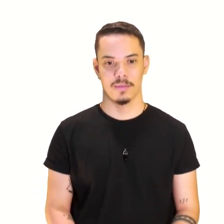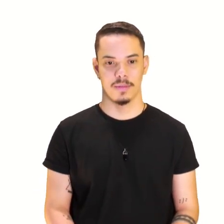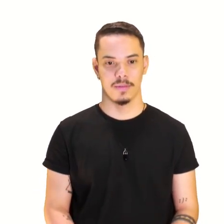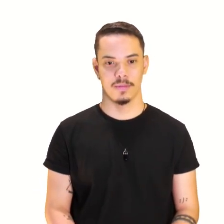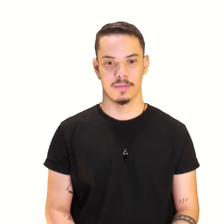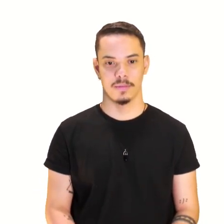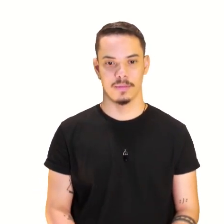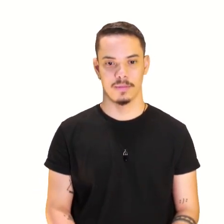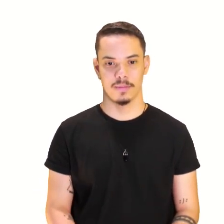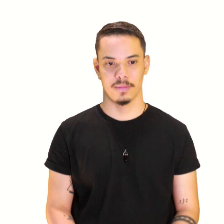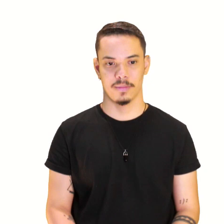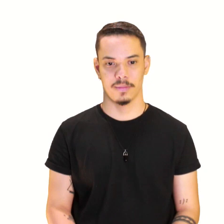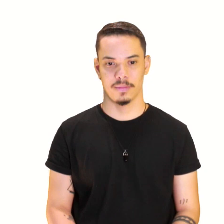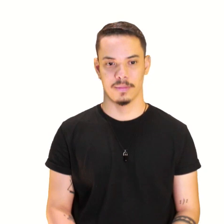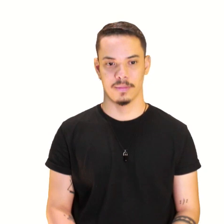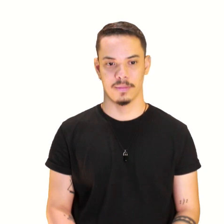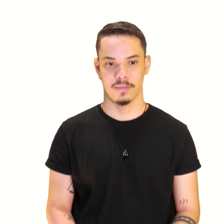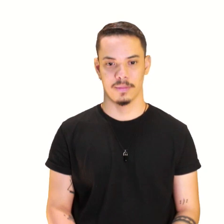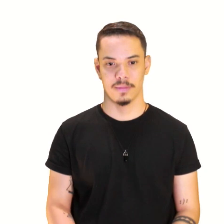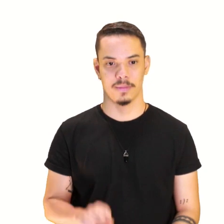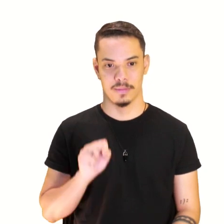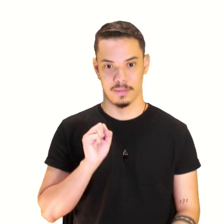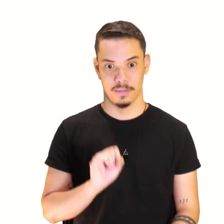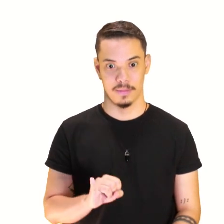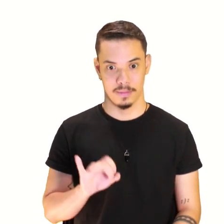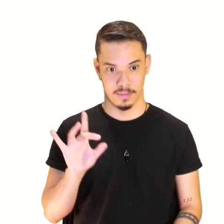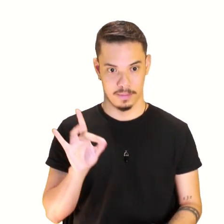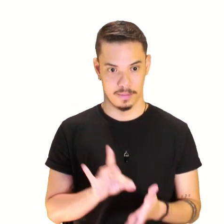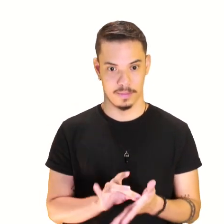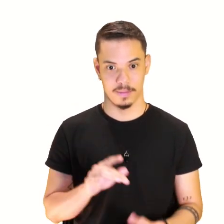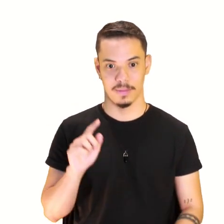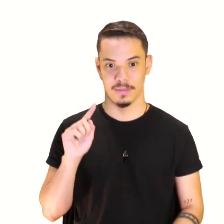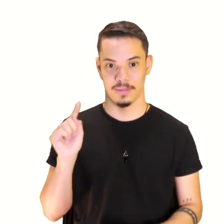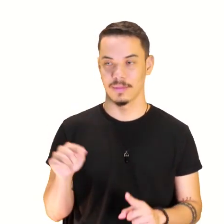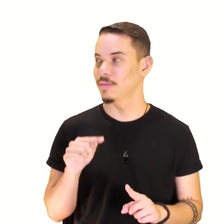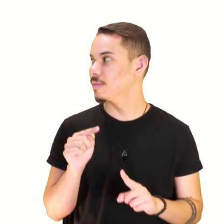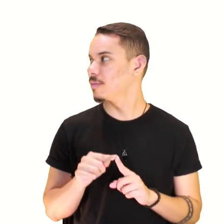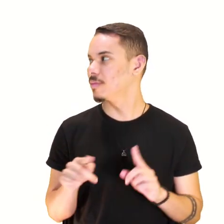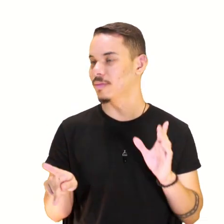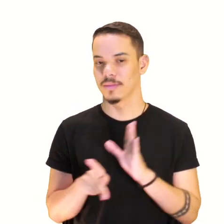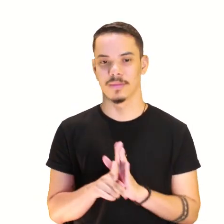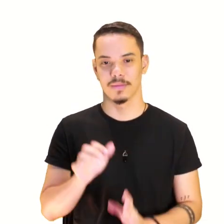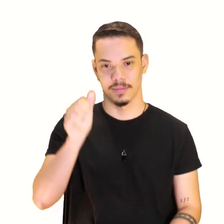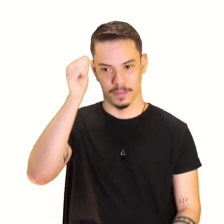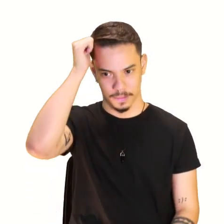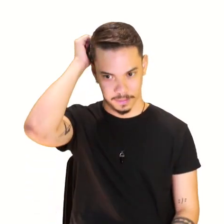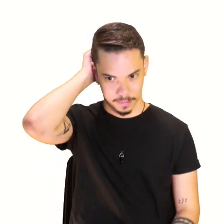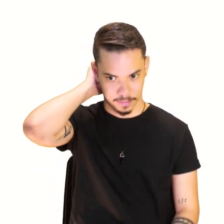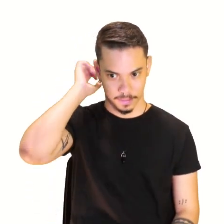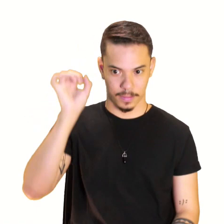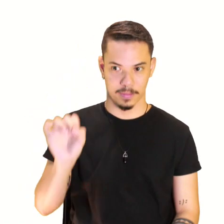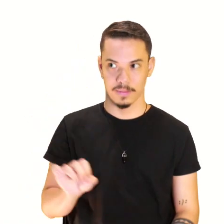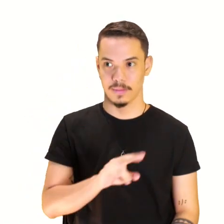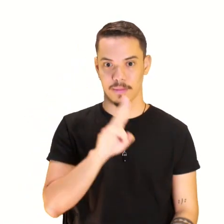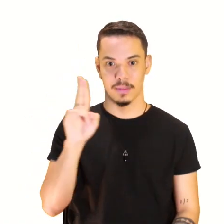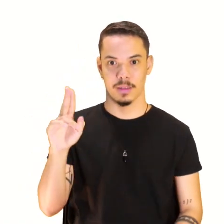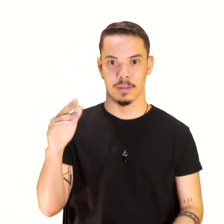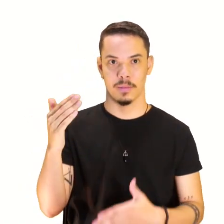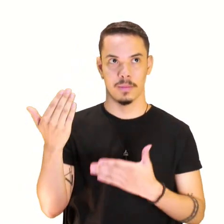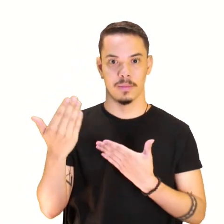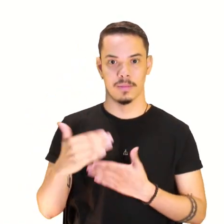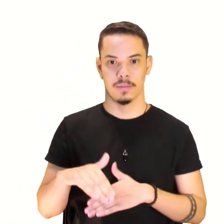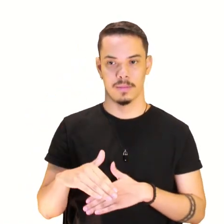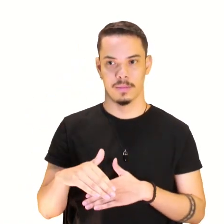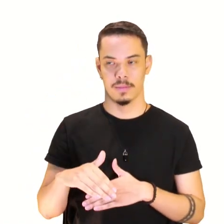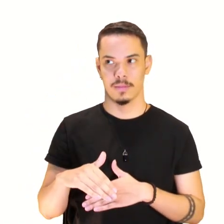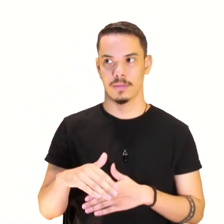Beleza. E aí, ó, se essa alternativa fosse, essa questão fosse uma questão de vestibular ou na prova com múltipla escolha,